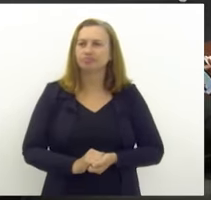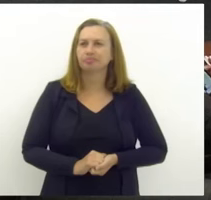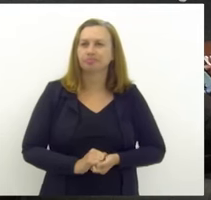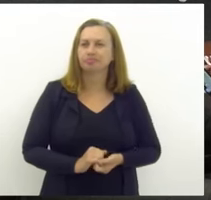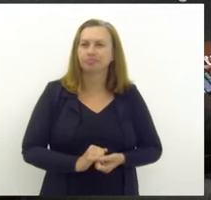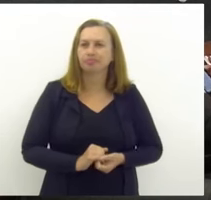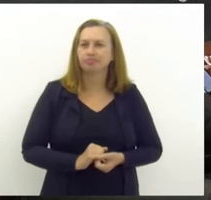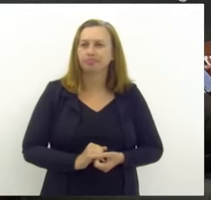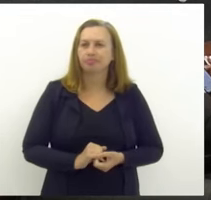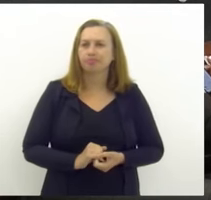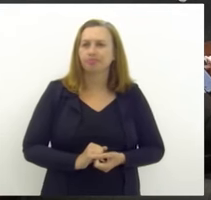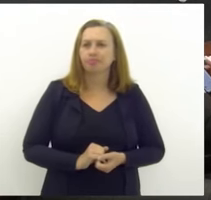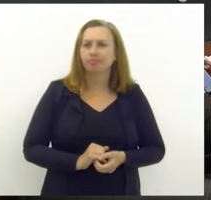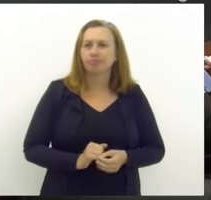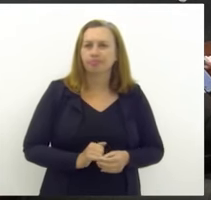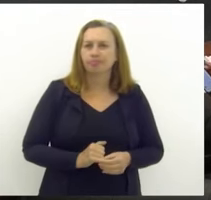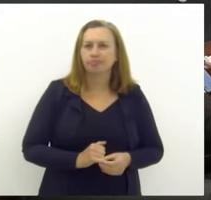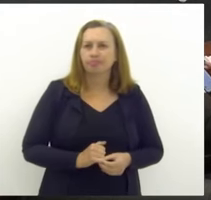Monteiro